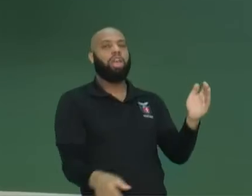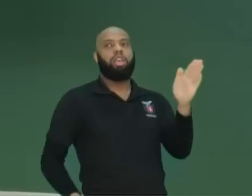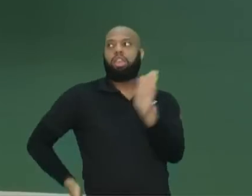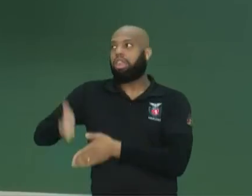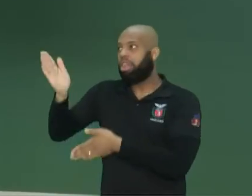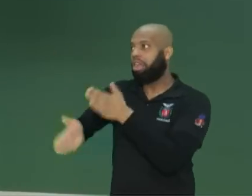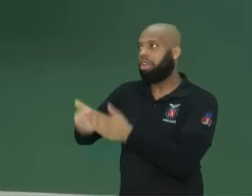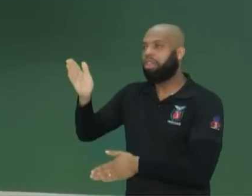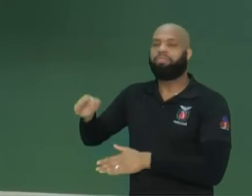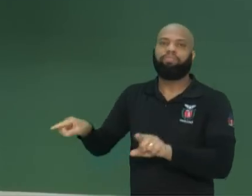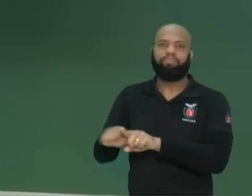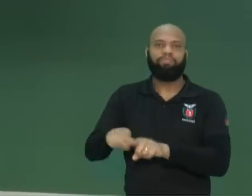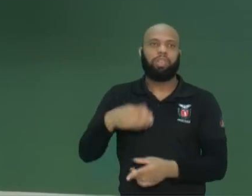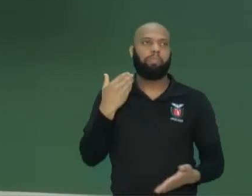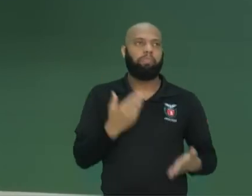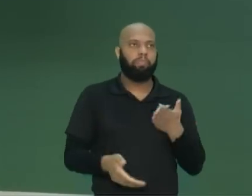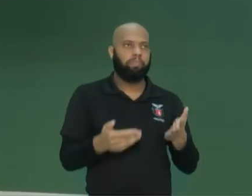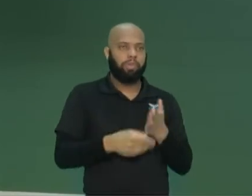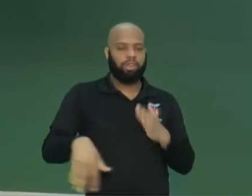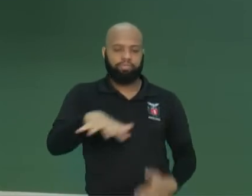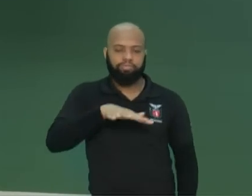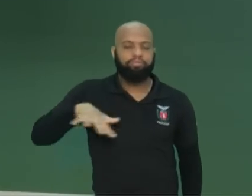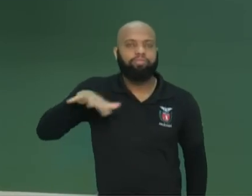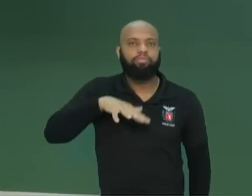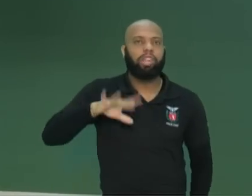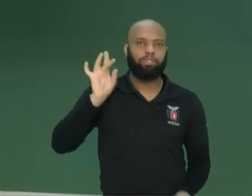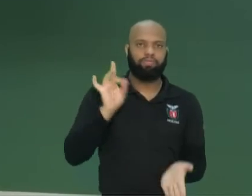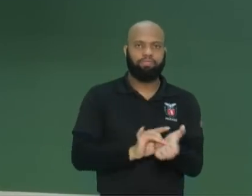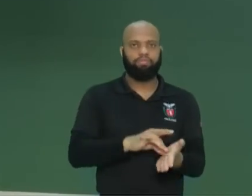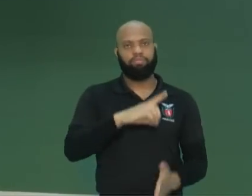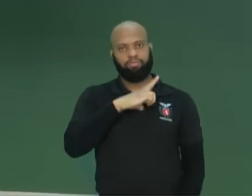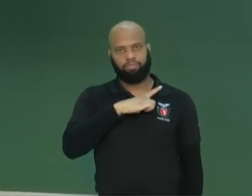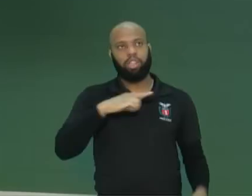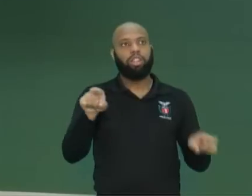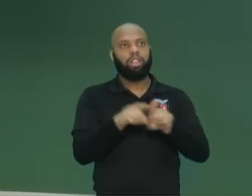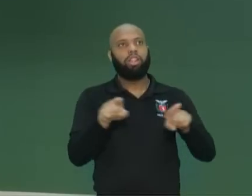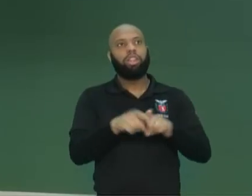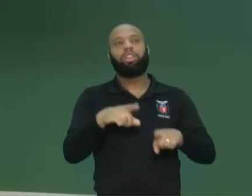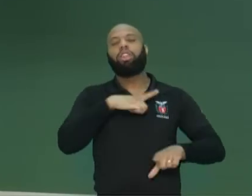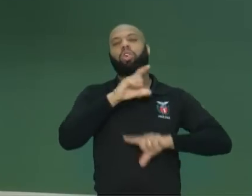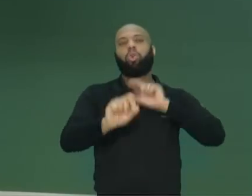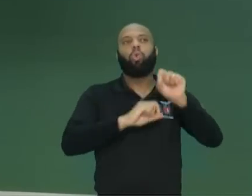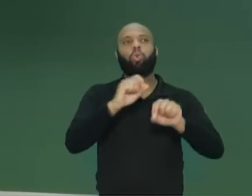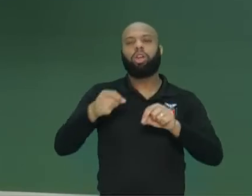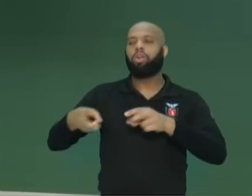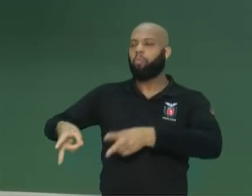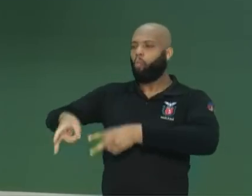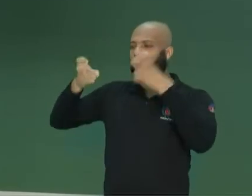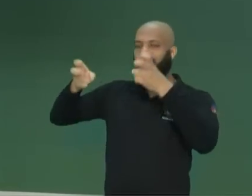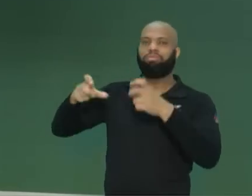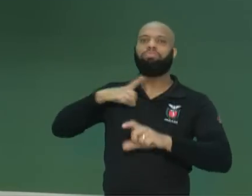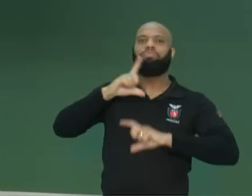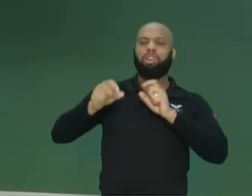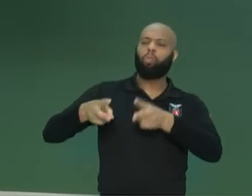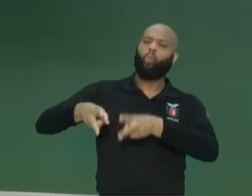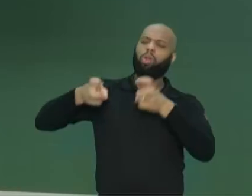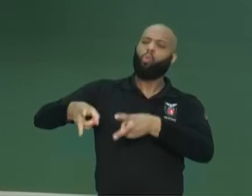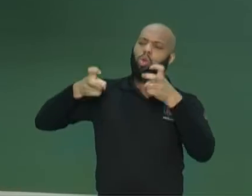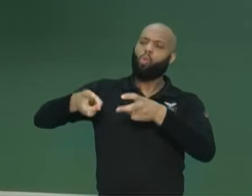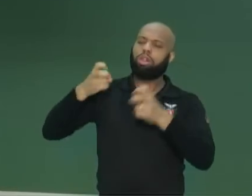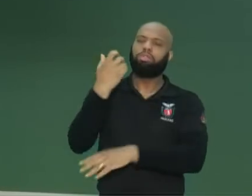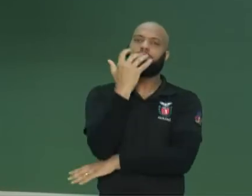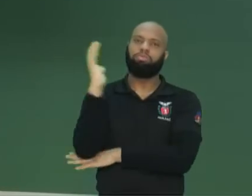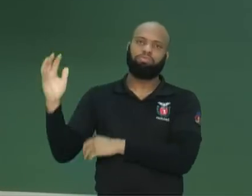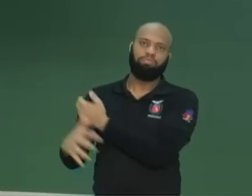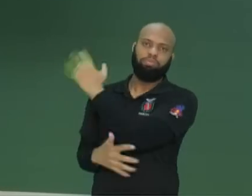acabam perdendo ali as suas áreas originais, né? E também ali a retirada da floresta um espaço que